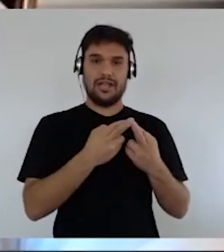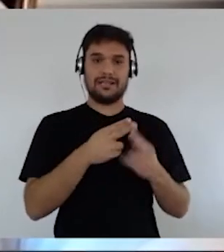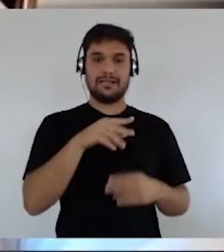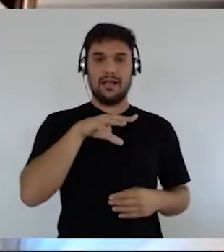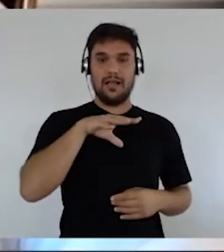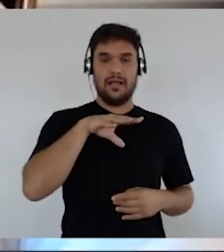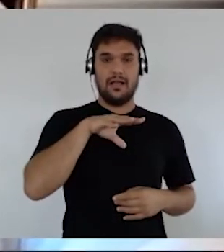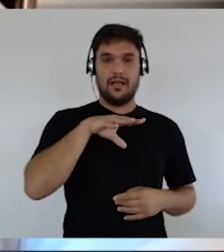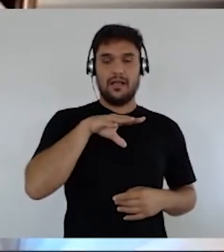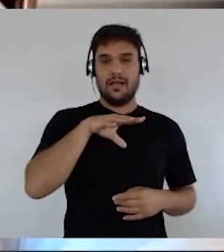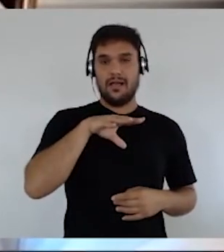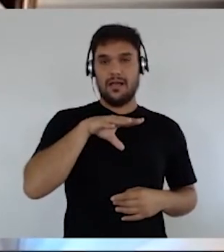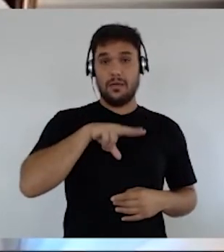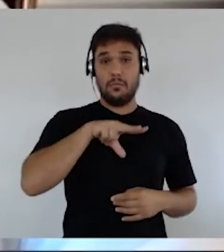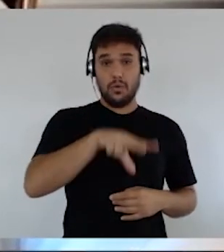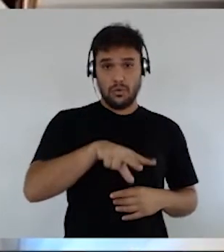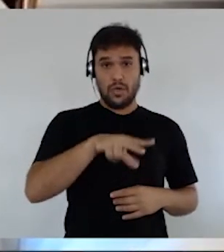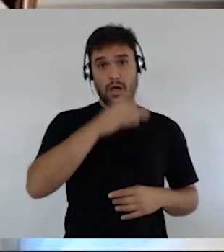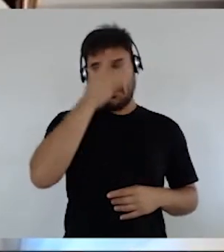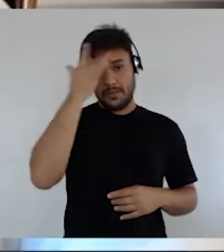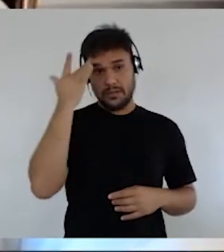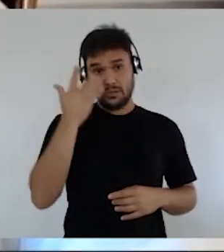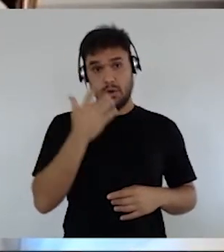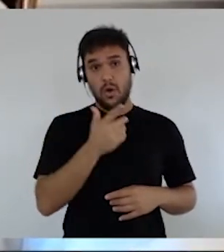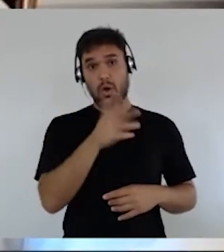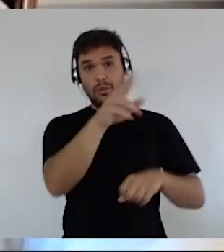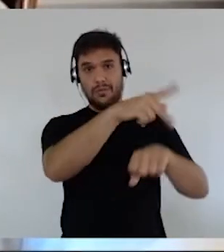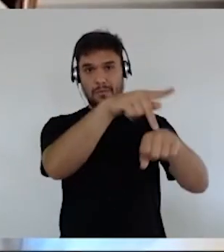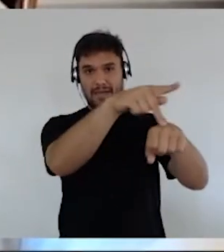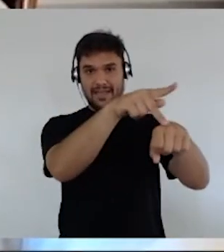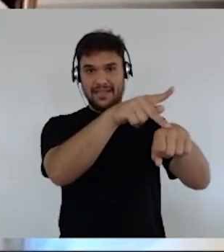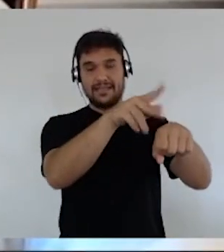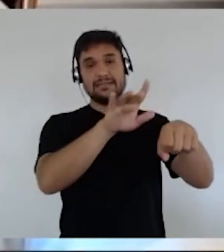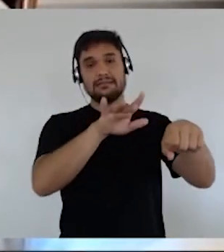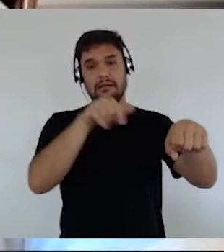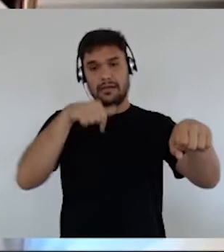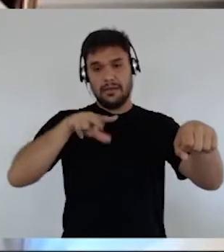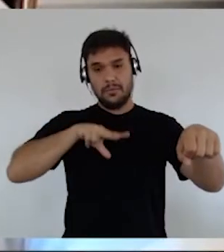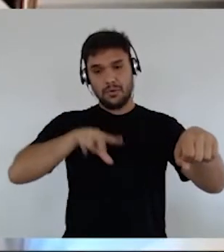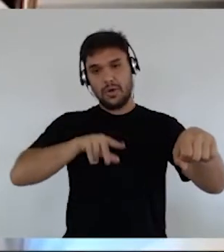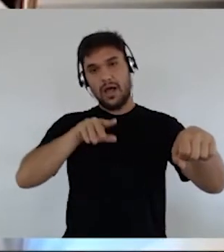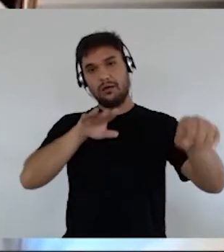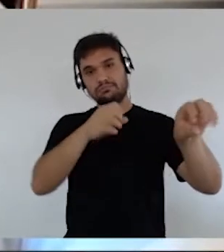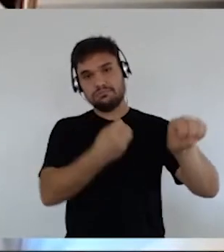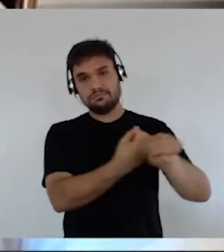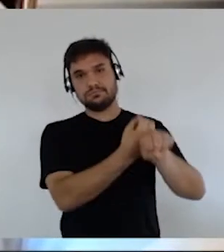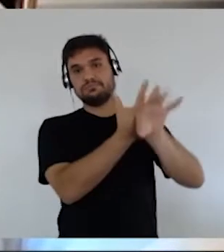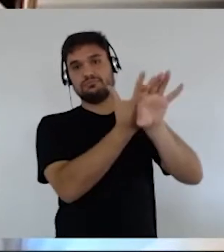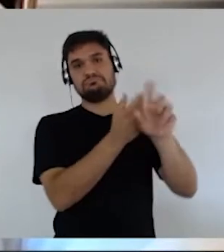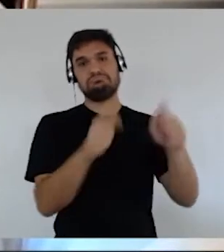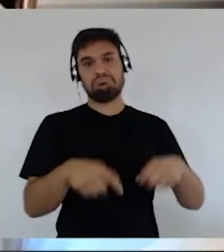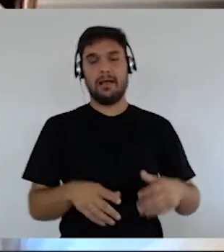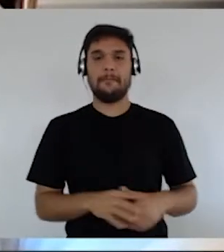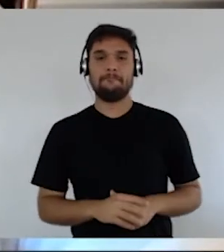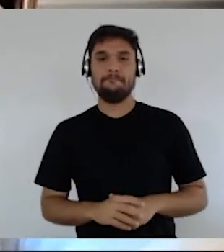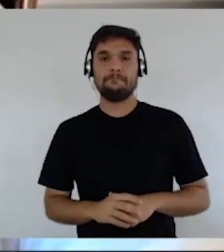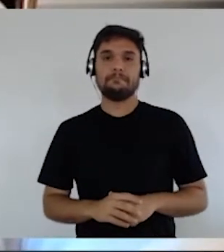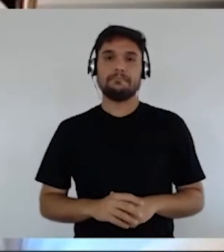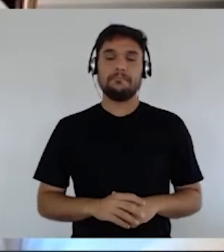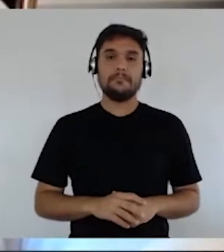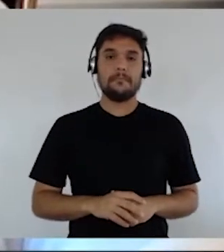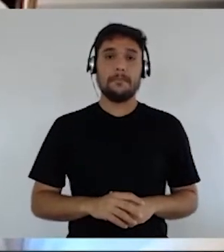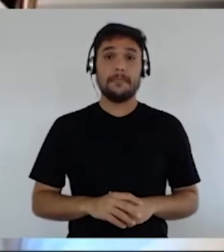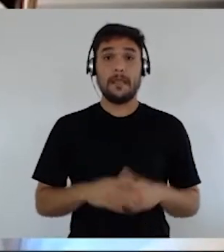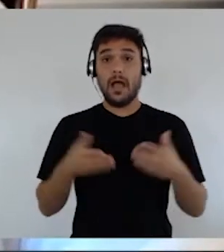a audição de sujeitos que estejam no estrangeiro através do Skype. Como eu disse, agora